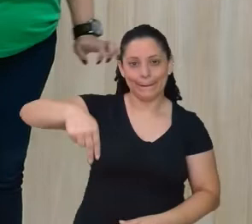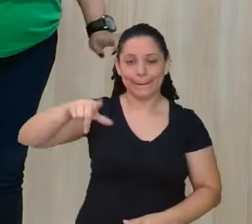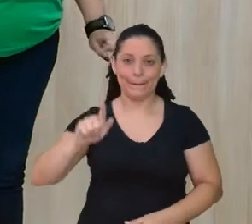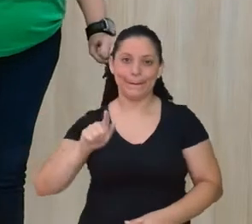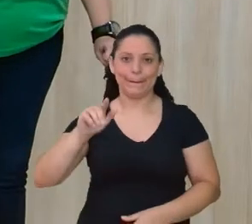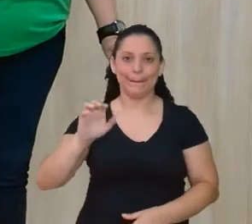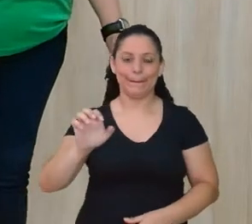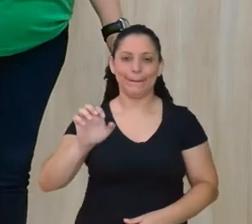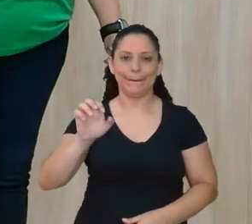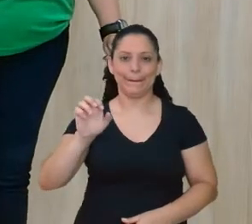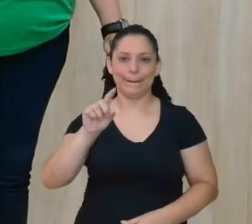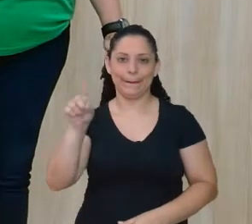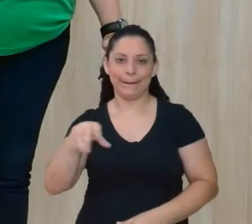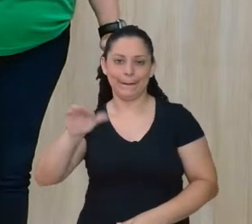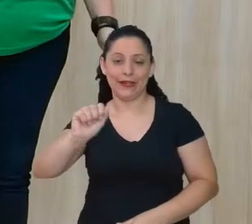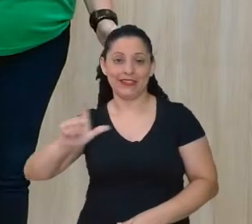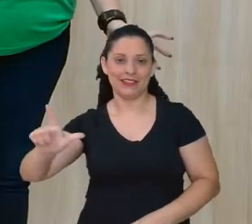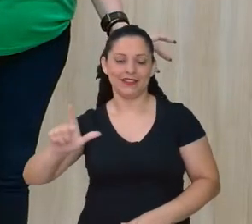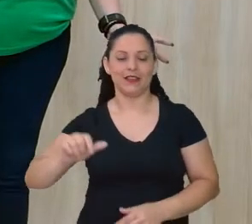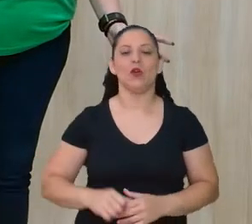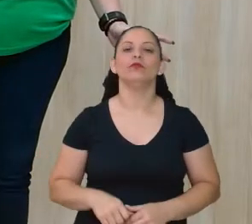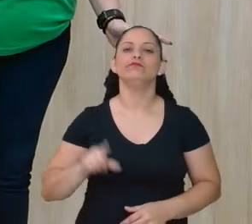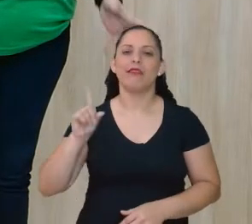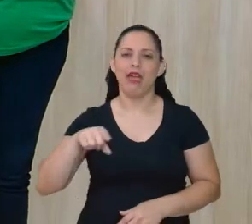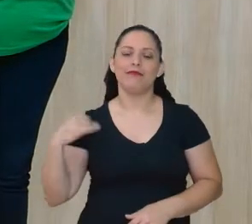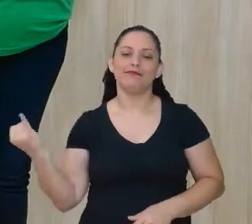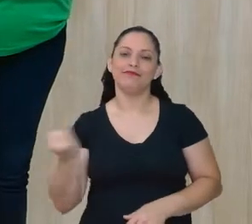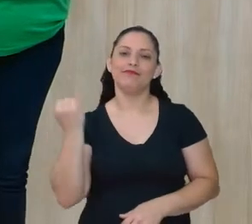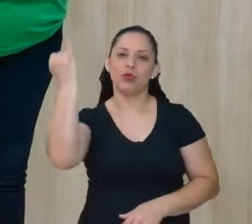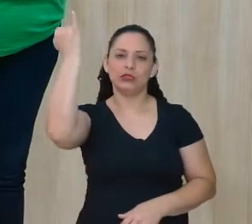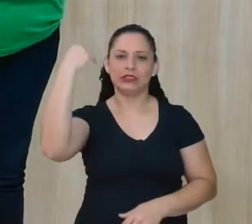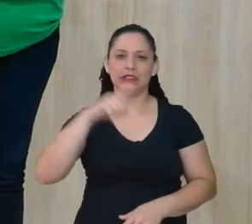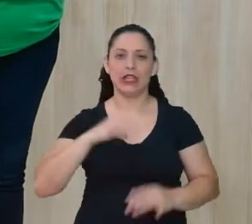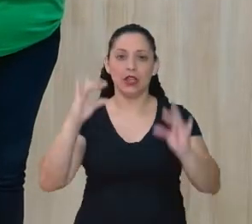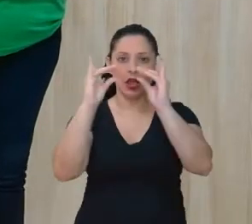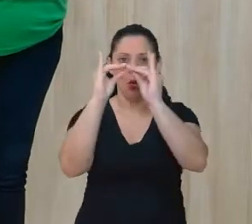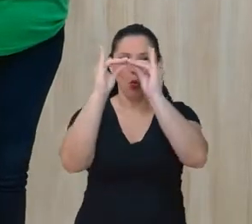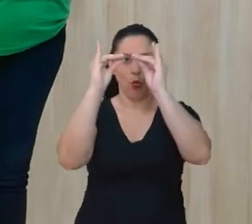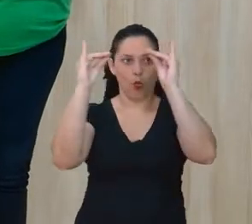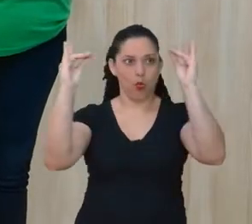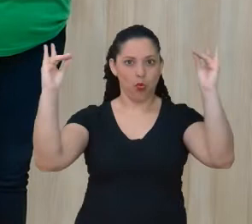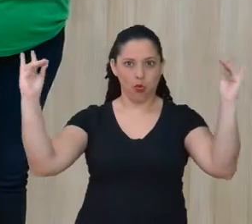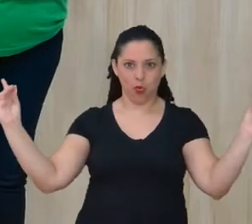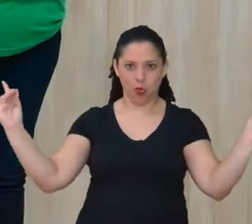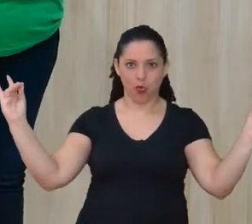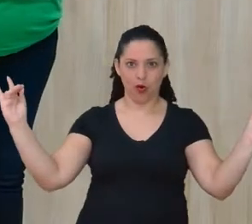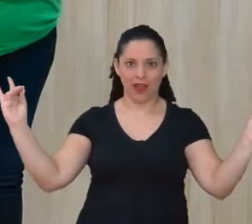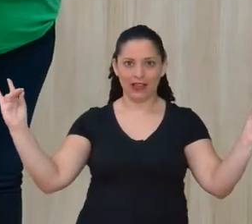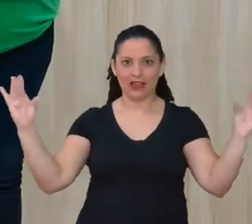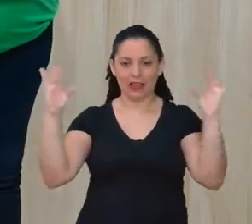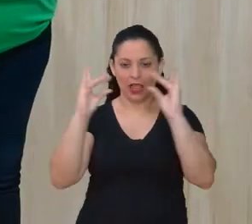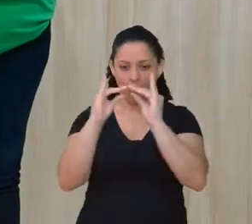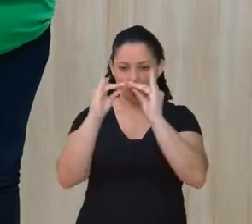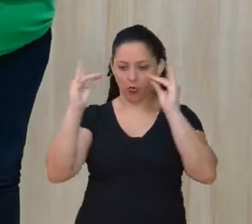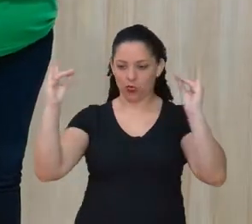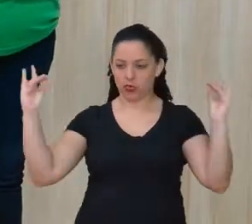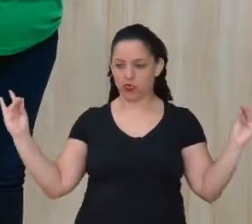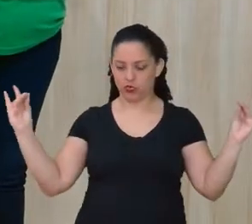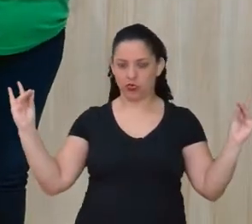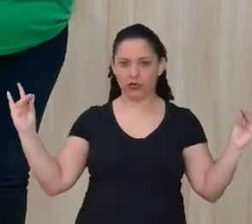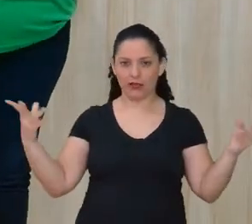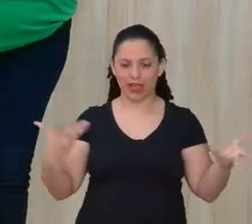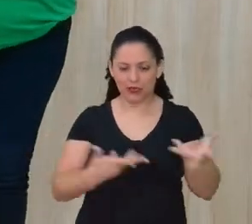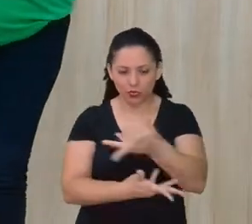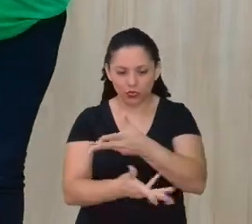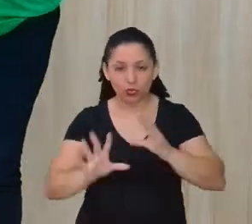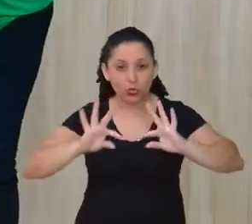dentro também da nossa cidade. Então, super importante isso, os canais que passam pela nossa cidade. Tá tudo interligado ali, os rios, né? O Manguezal e